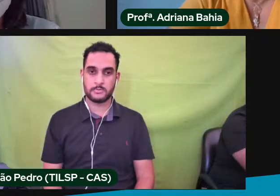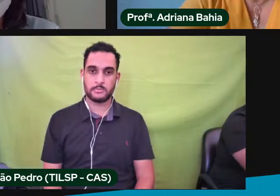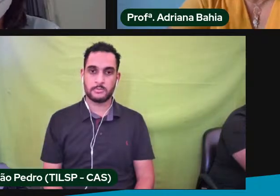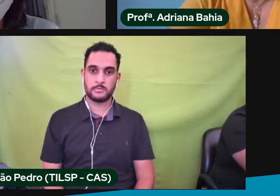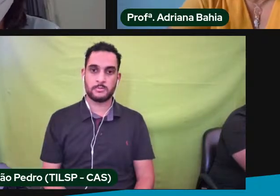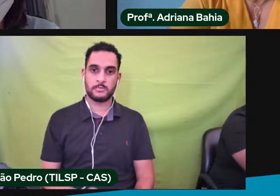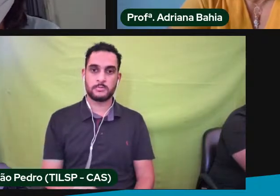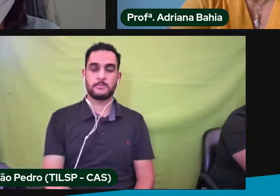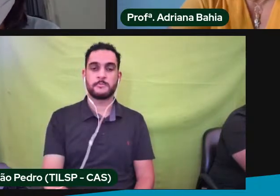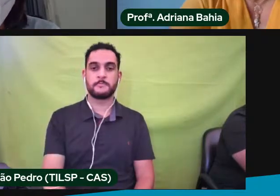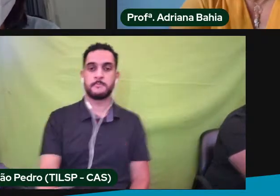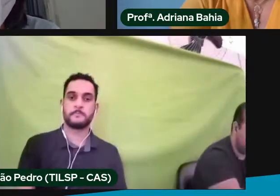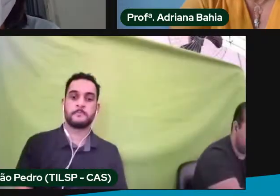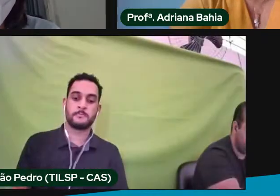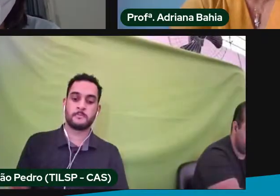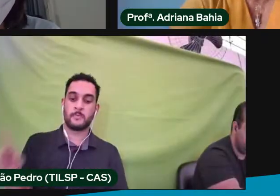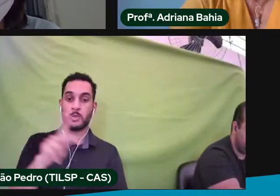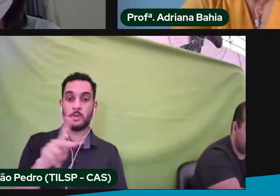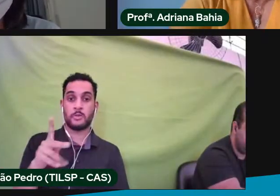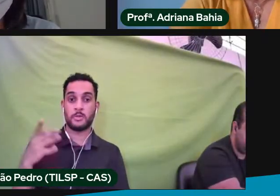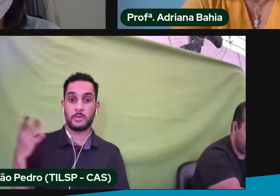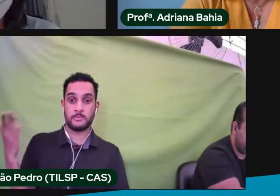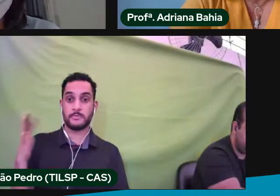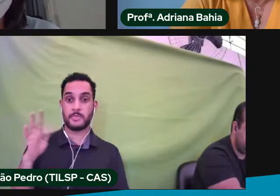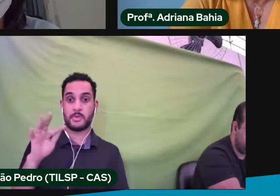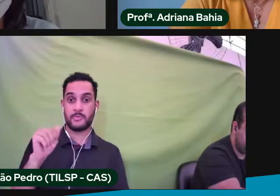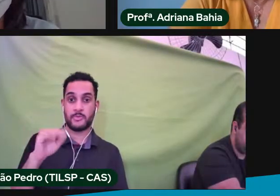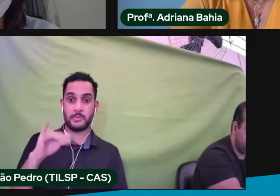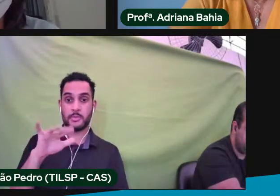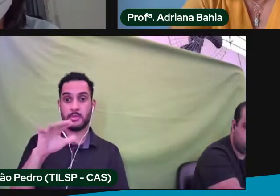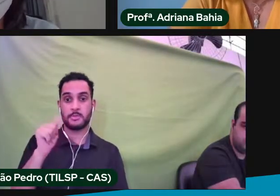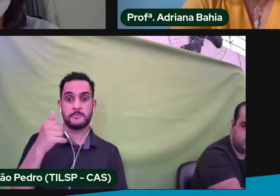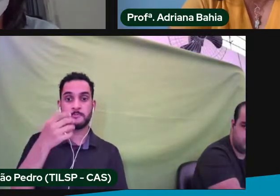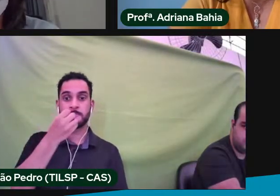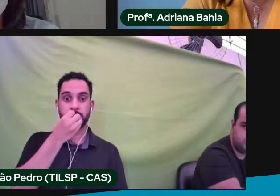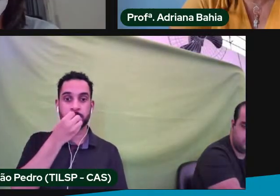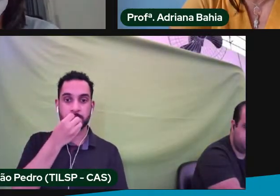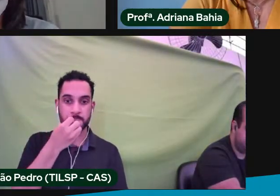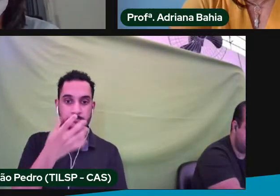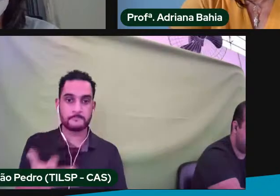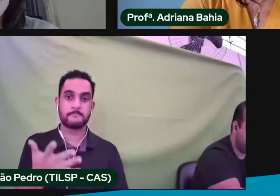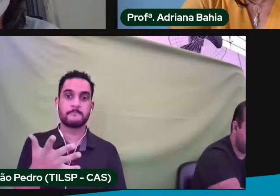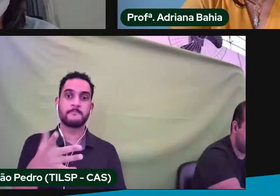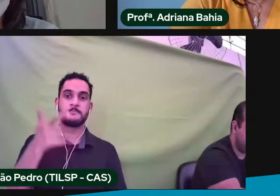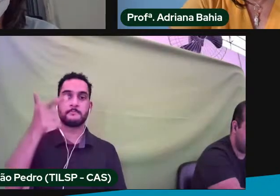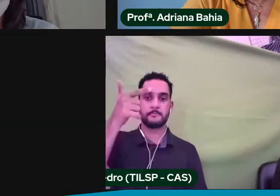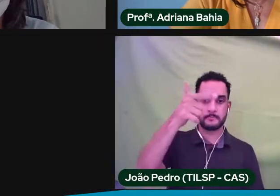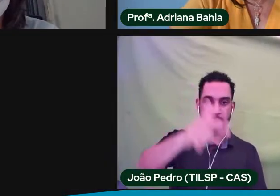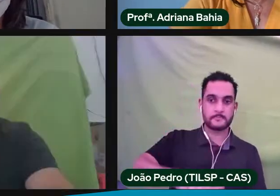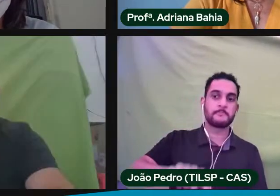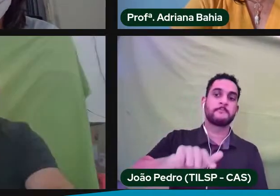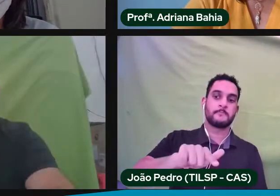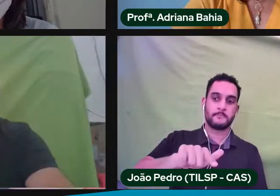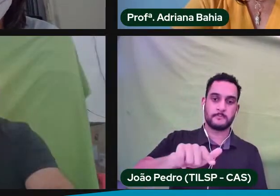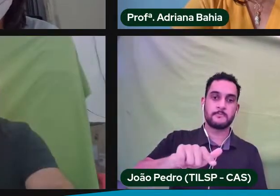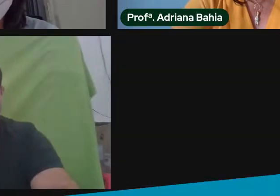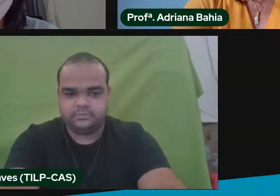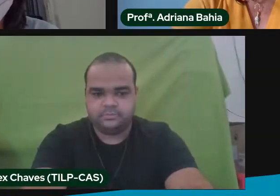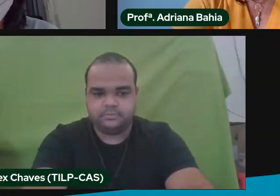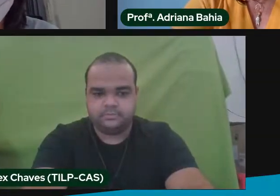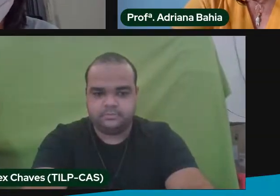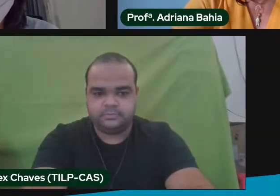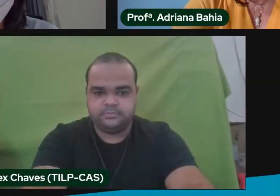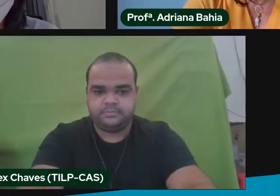Professora Fabiana, foi muito bom te ouvir mais uma vez, né? É muito bom poder...